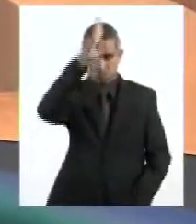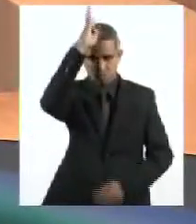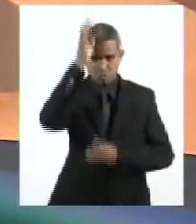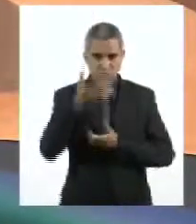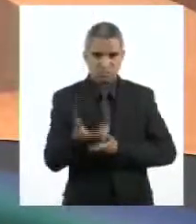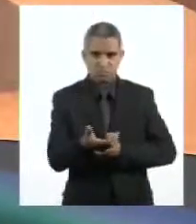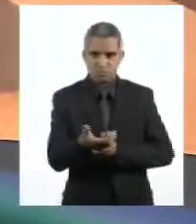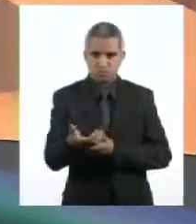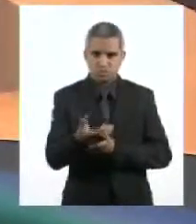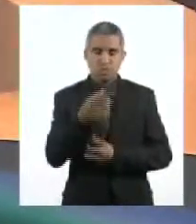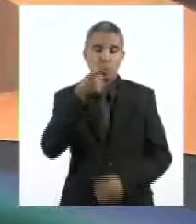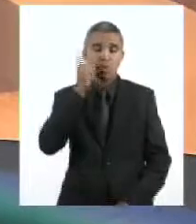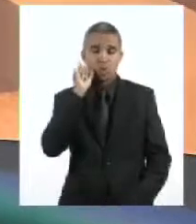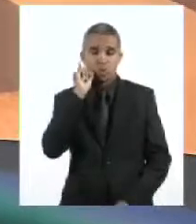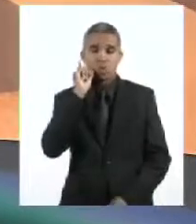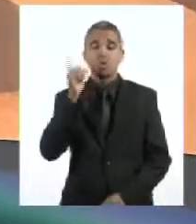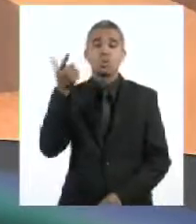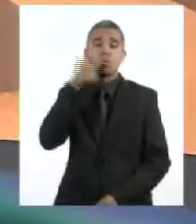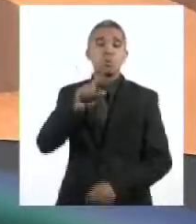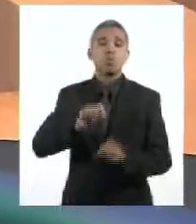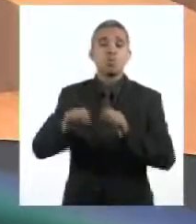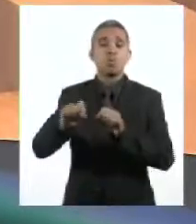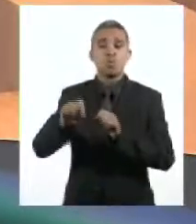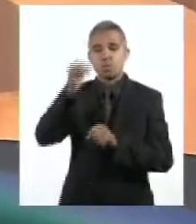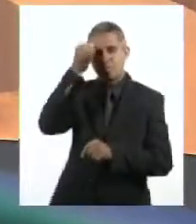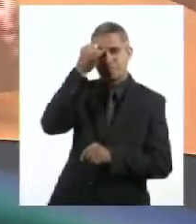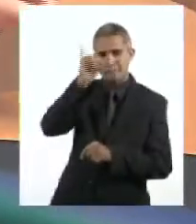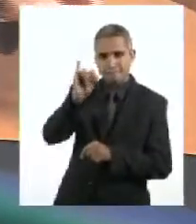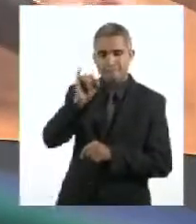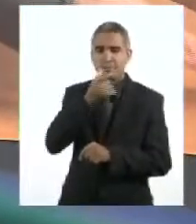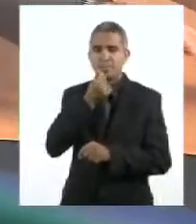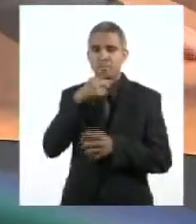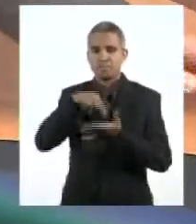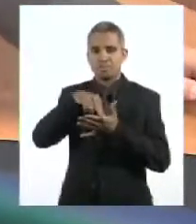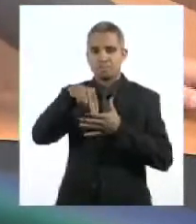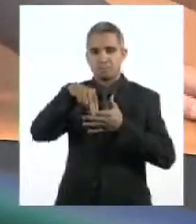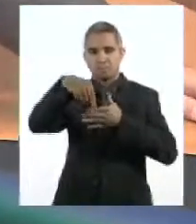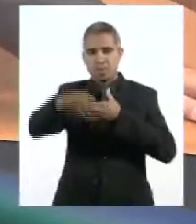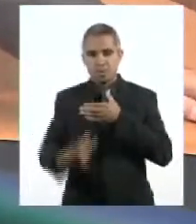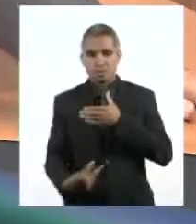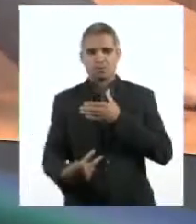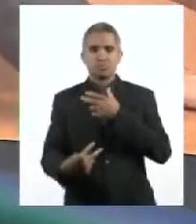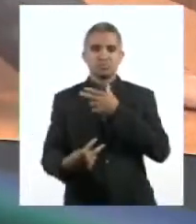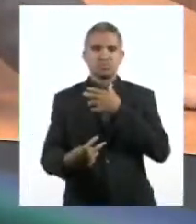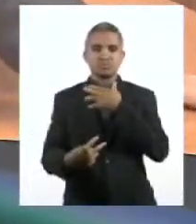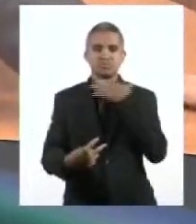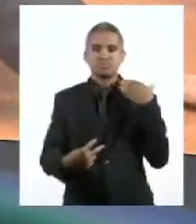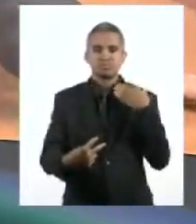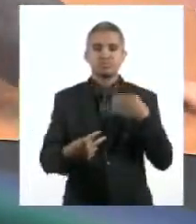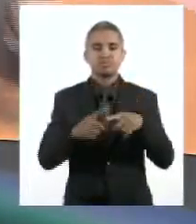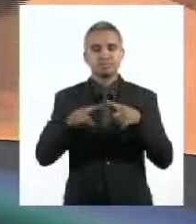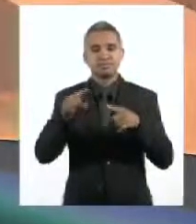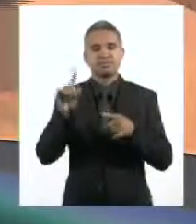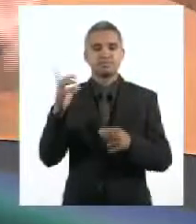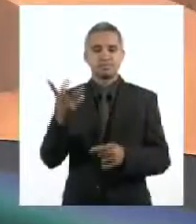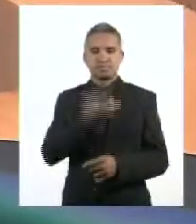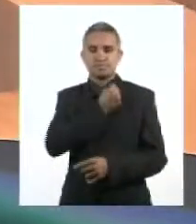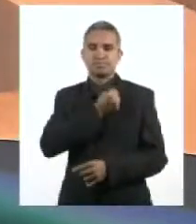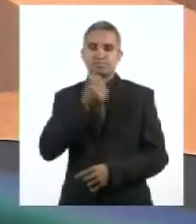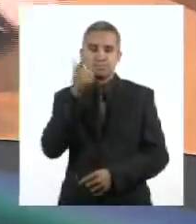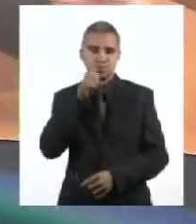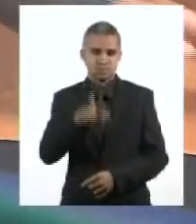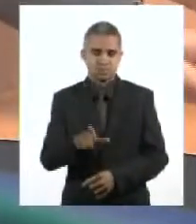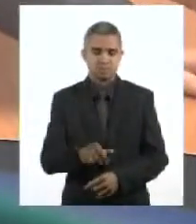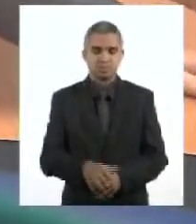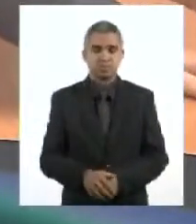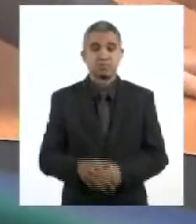ontem conseguiu evitar um suicídio ali no viaduto da Coama. E ele fala que